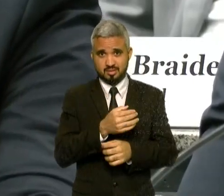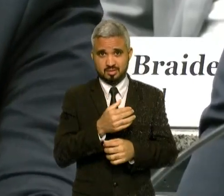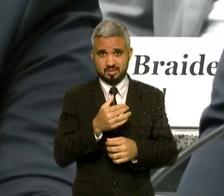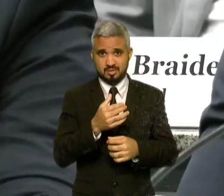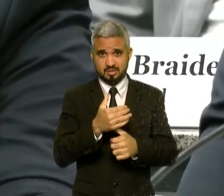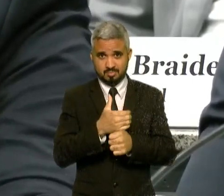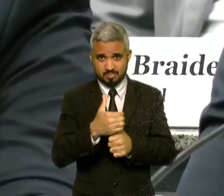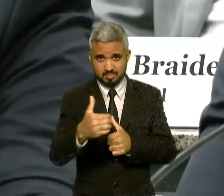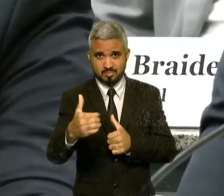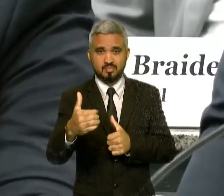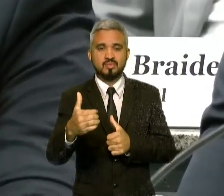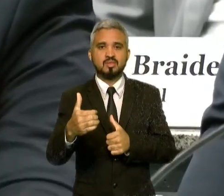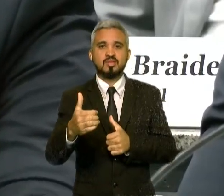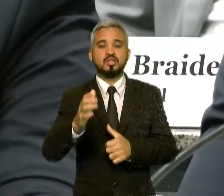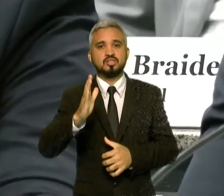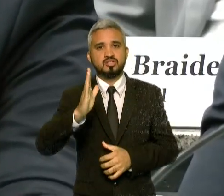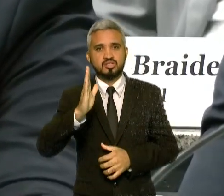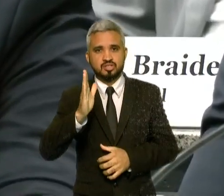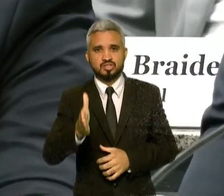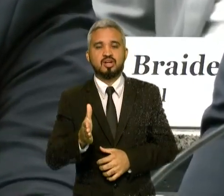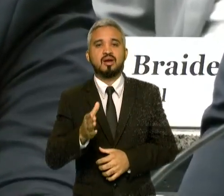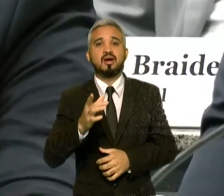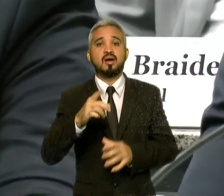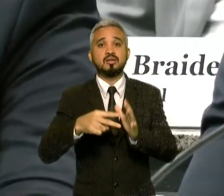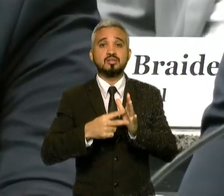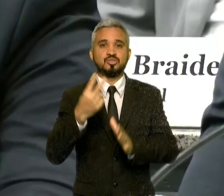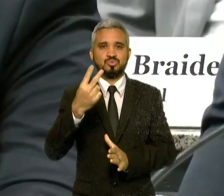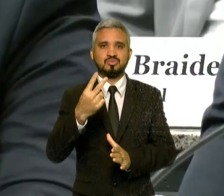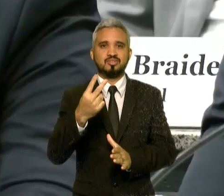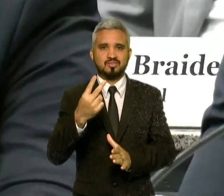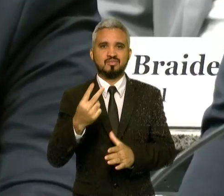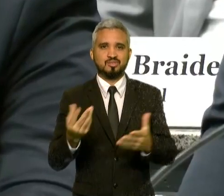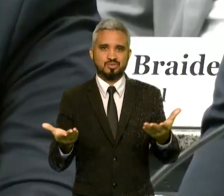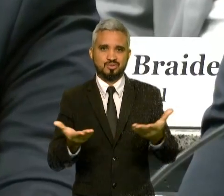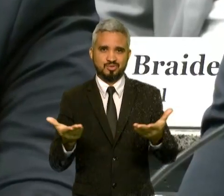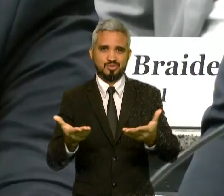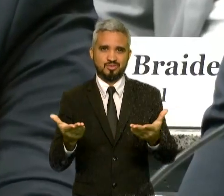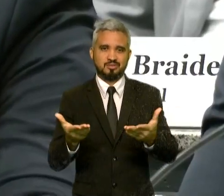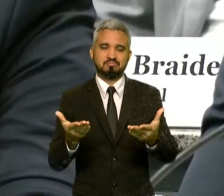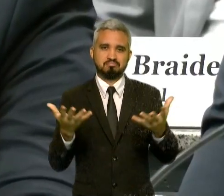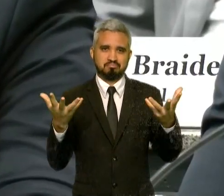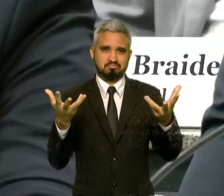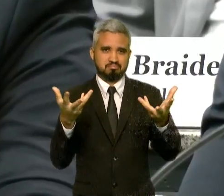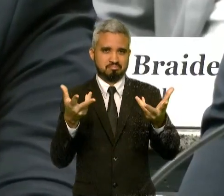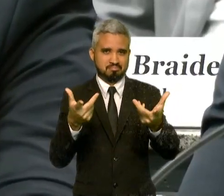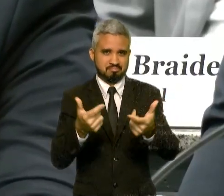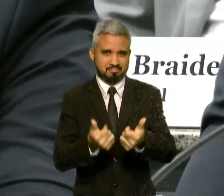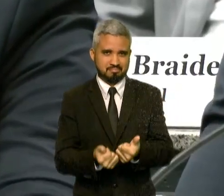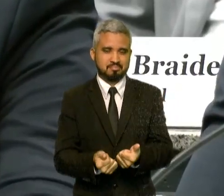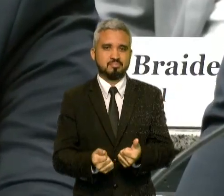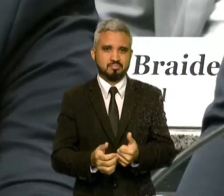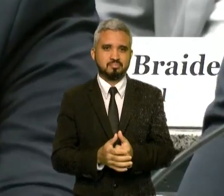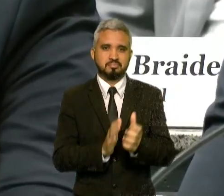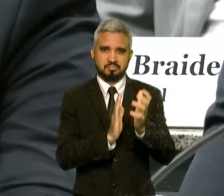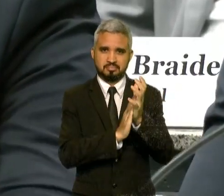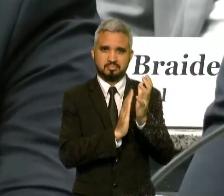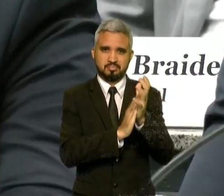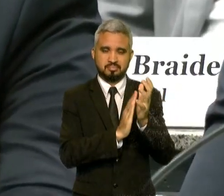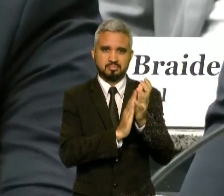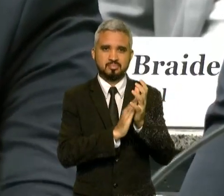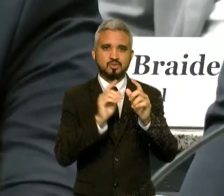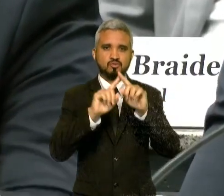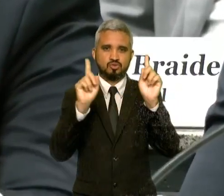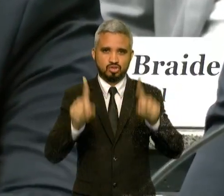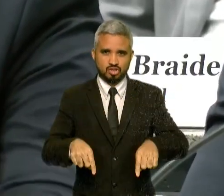45 dias para fazer uma é uma média espetacular. É uma coisa que a gente tem que engrandecer os funcionários da Casa, da Assembleia, da